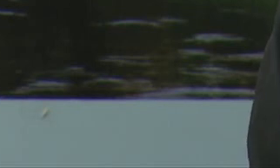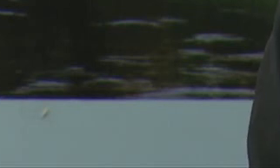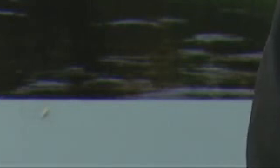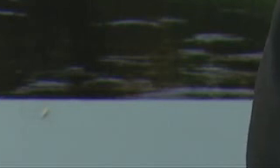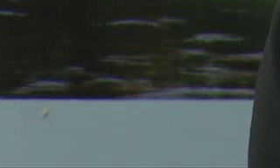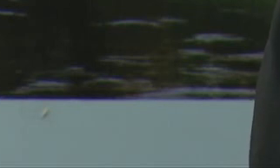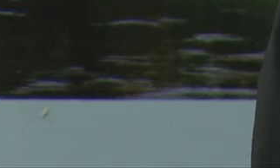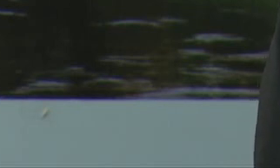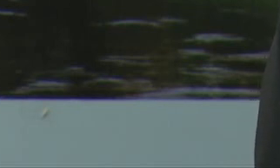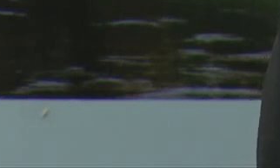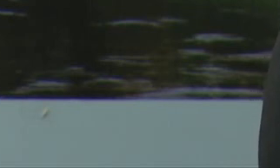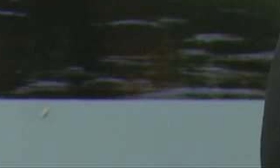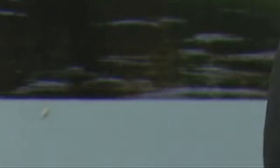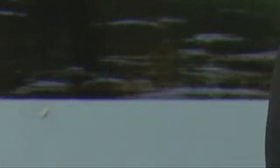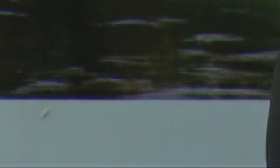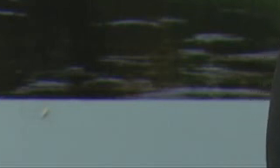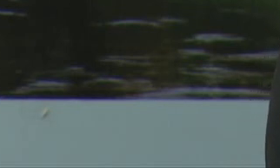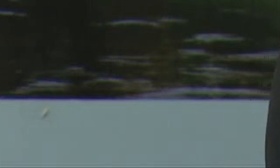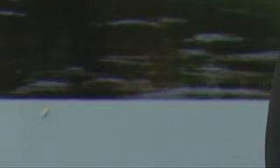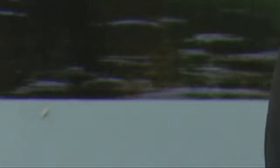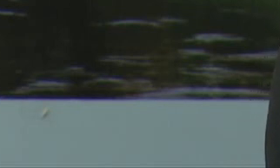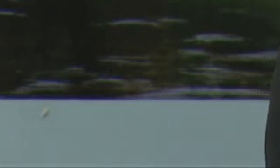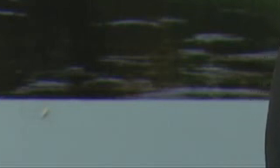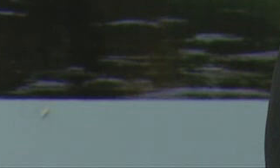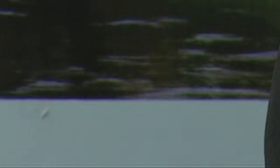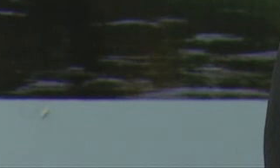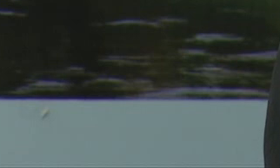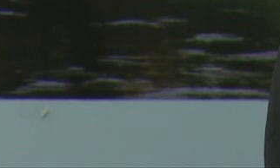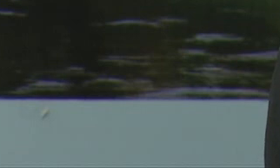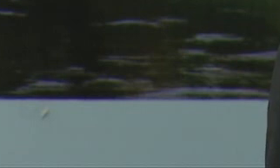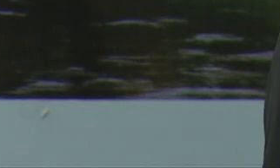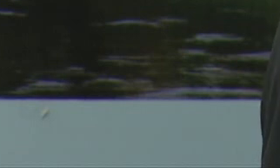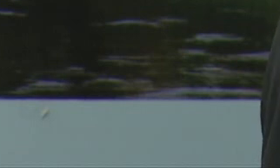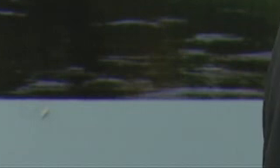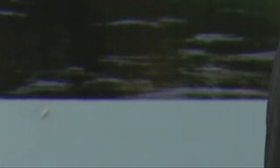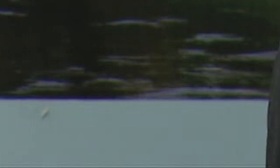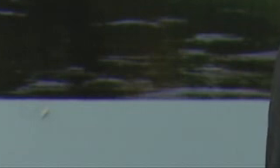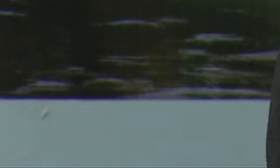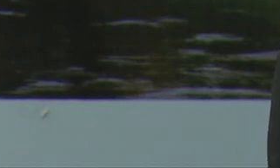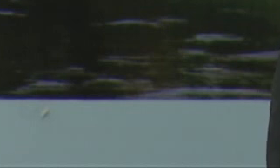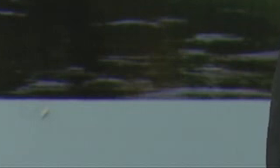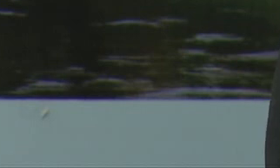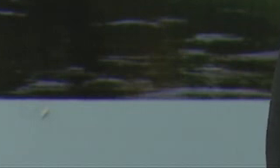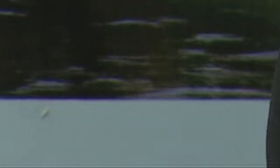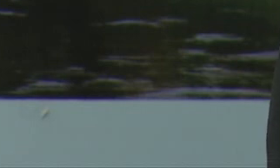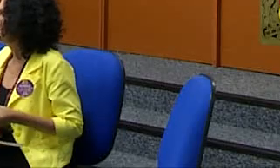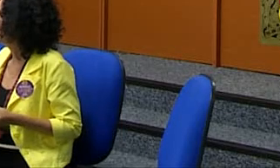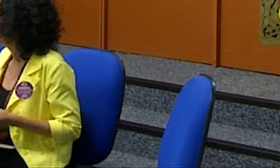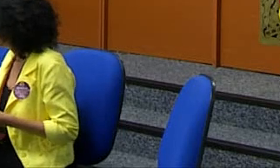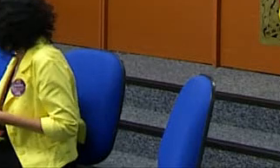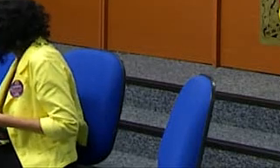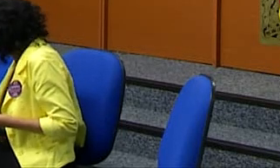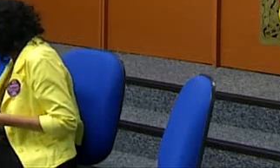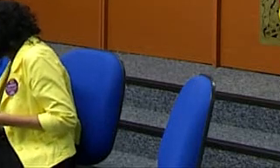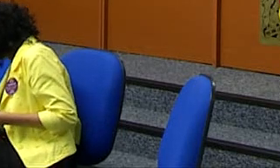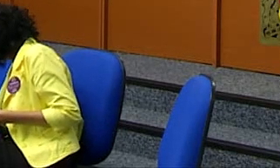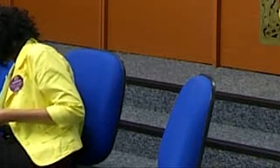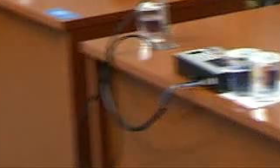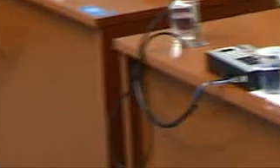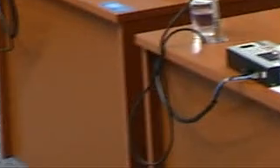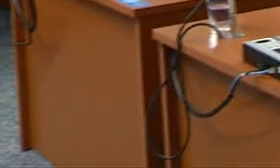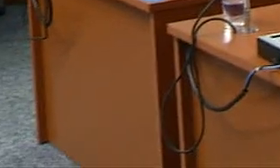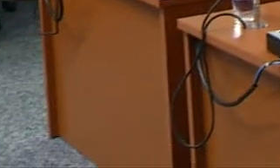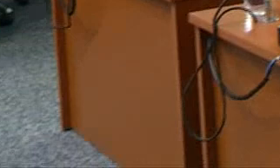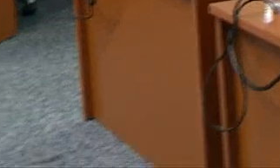a presidente do Conselho Municipal da Mulher, doutora Manuela Barros. Convidamos também para tomar assento aqui à frente. E a presidente do